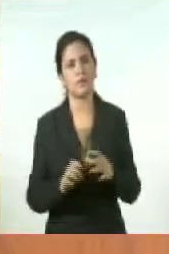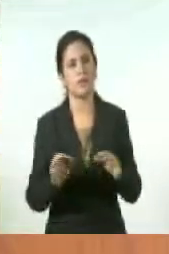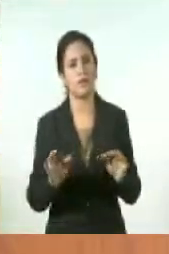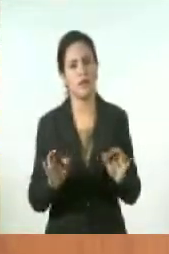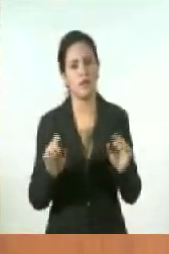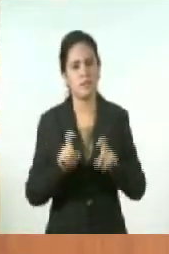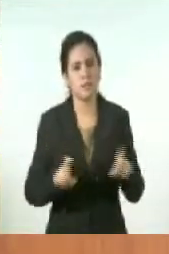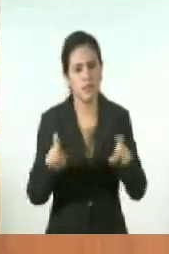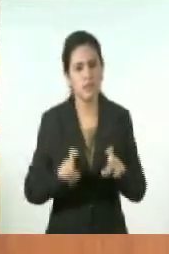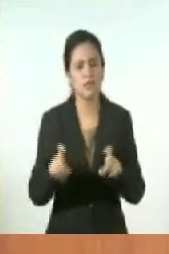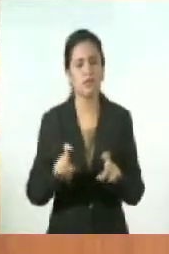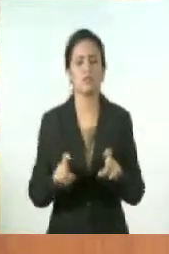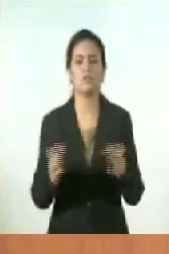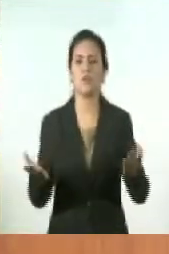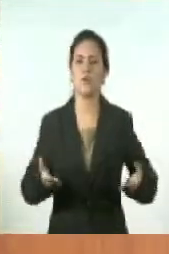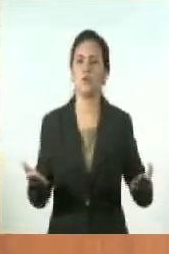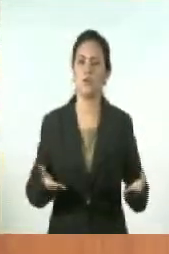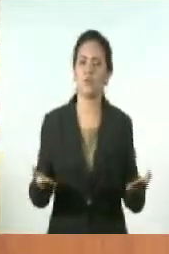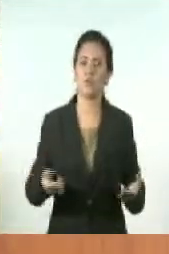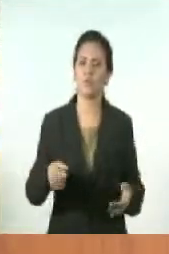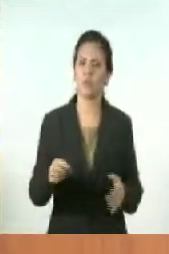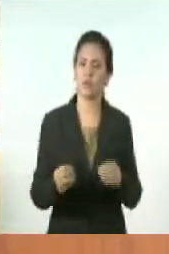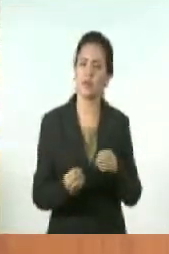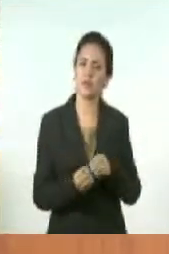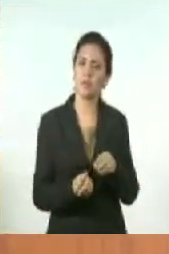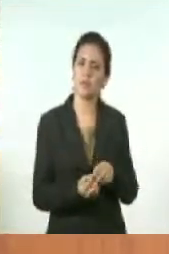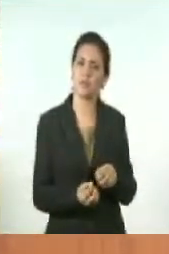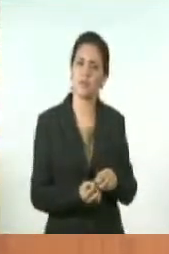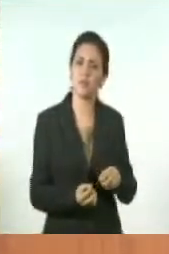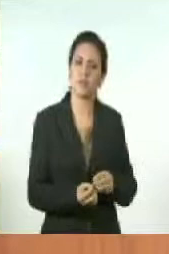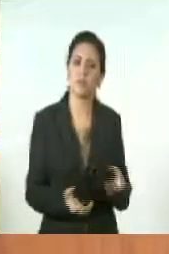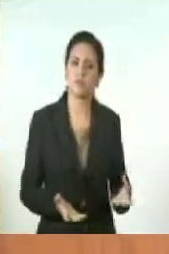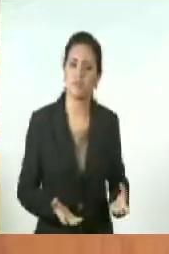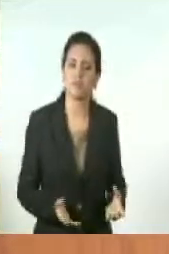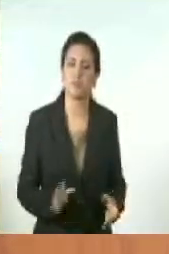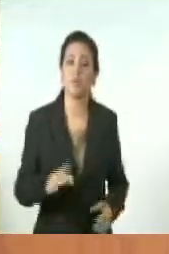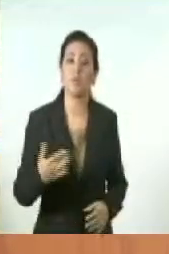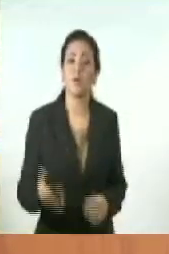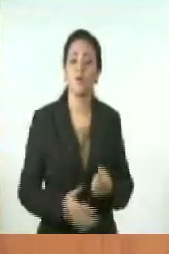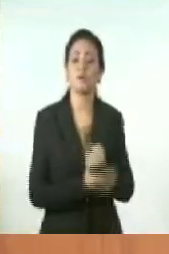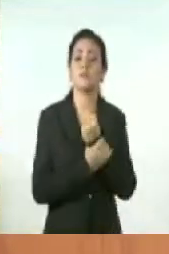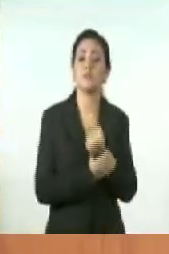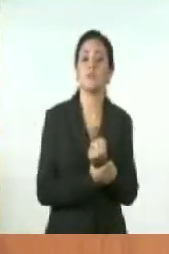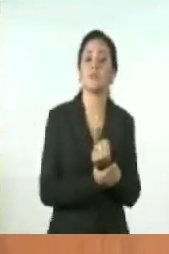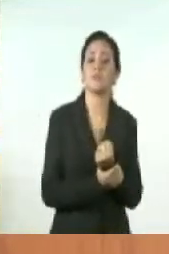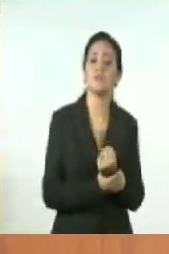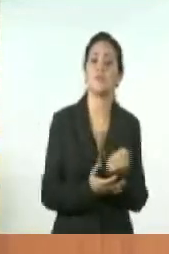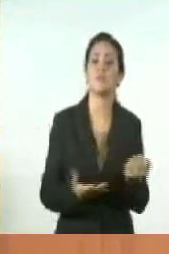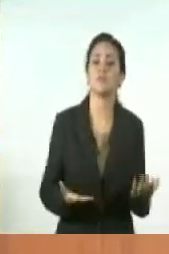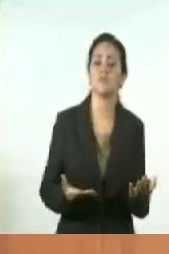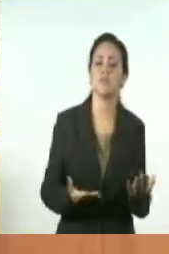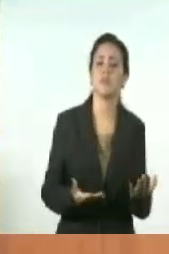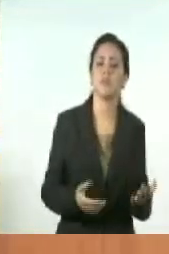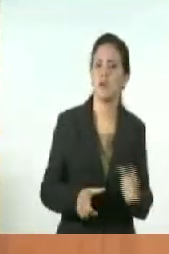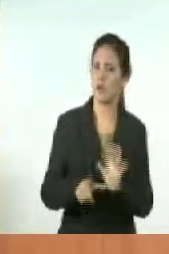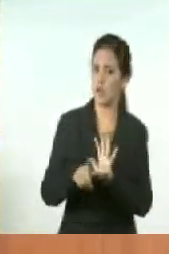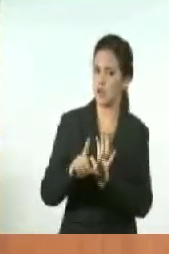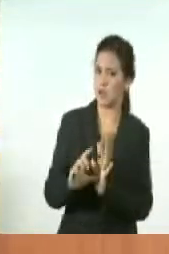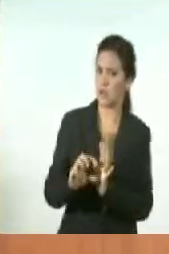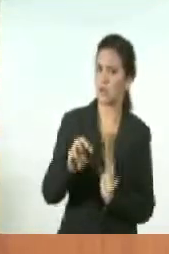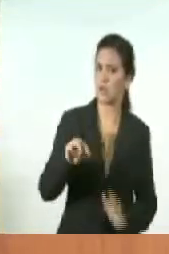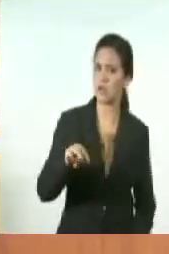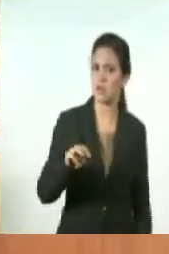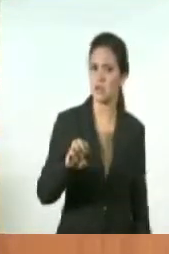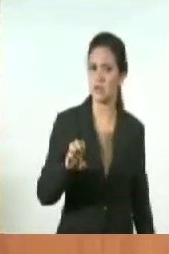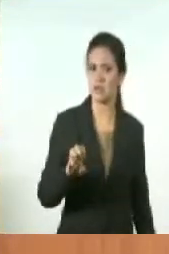serviços no Detran? Qual é a empresa de segurança que hoje presta serviço? Porque antes era essa NewServe, que eles tiraram. Deputado Adriano, Vossa Excelência